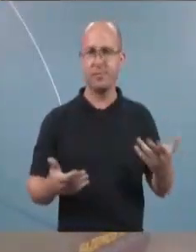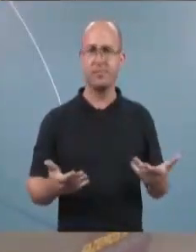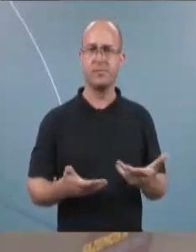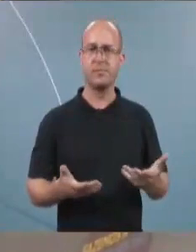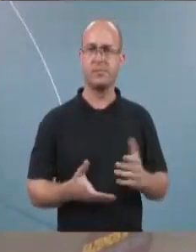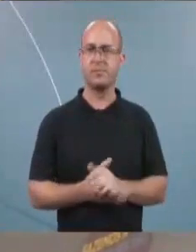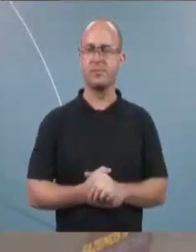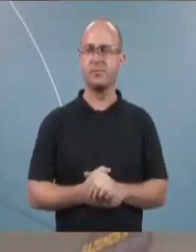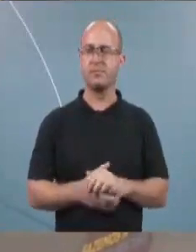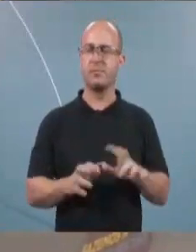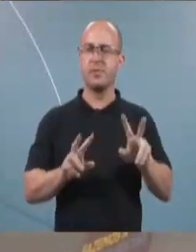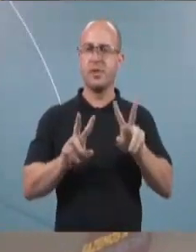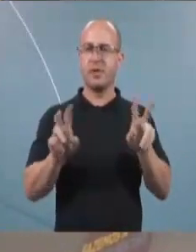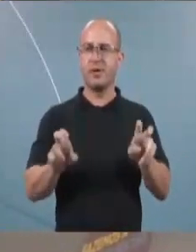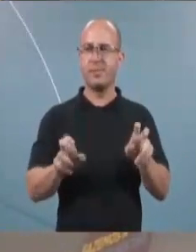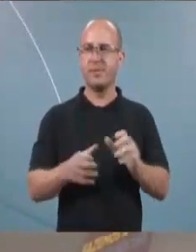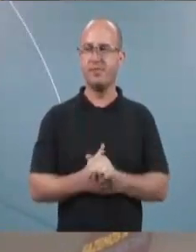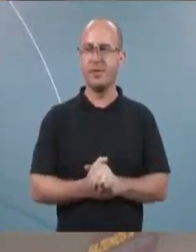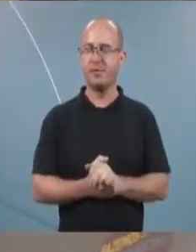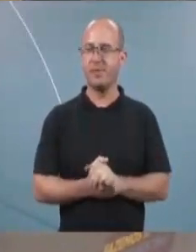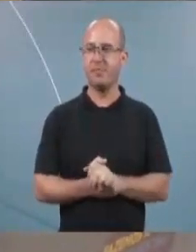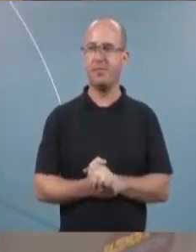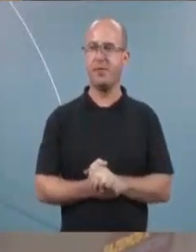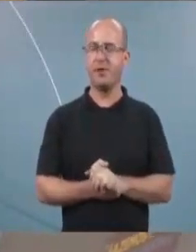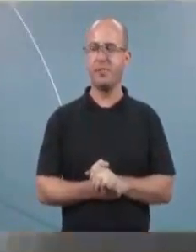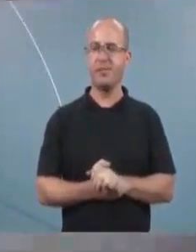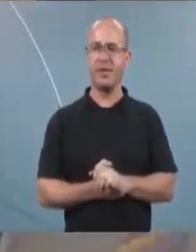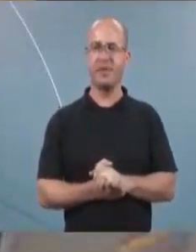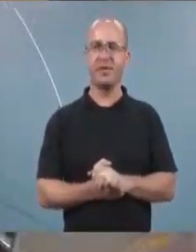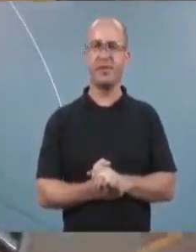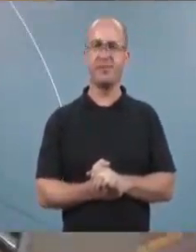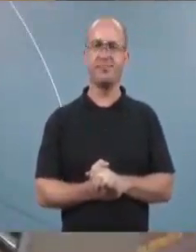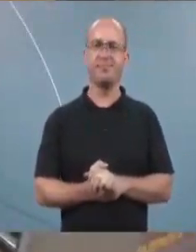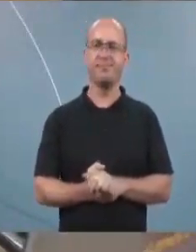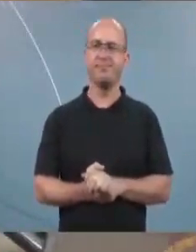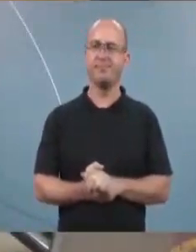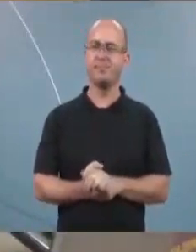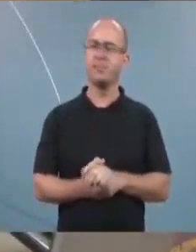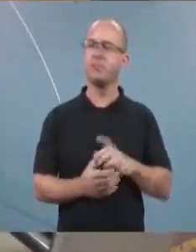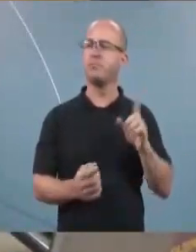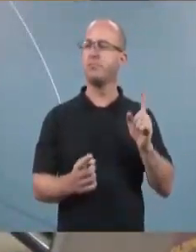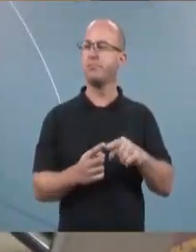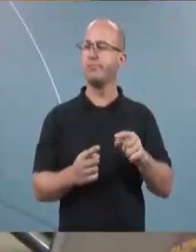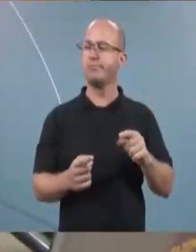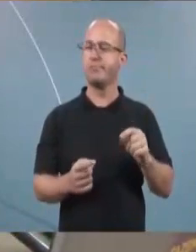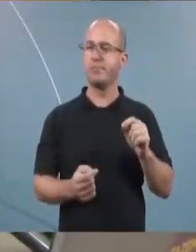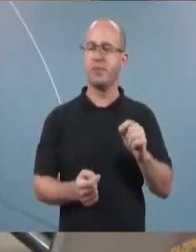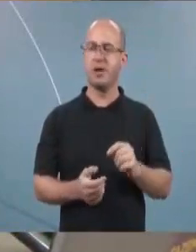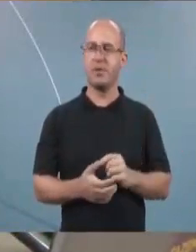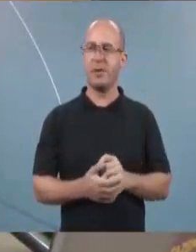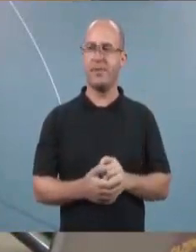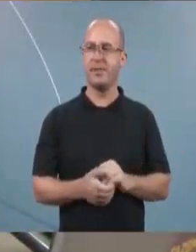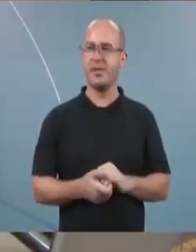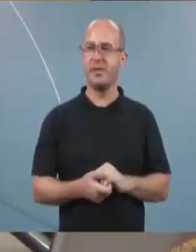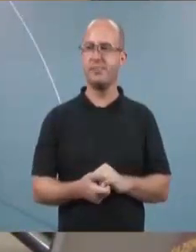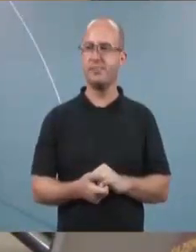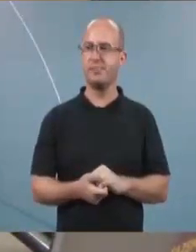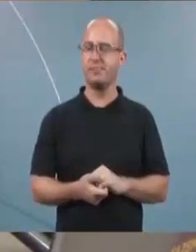um tema importante que tem sido muito discutido objeto de muita preocupação